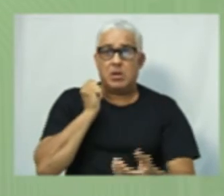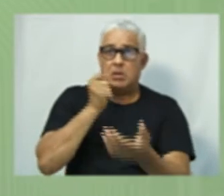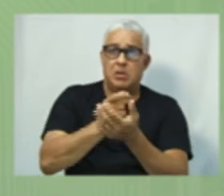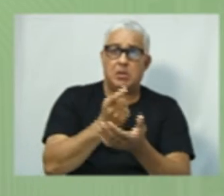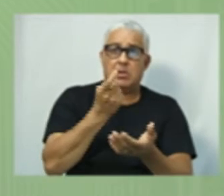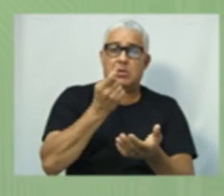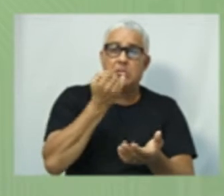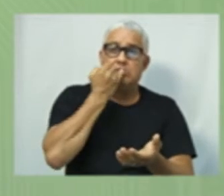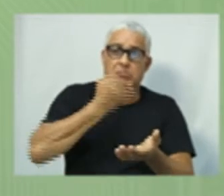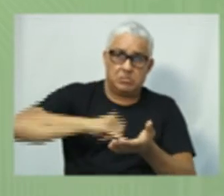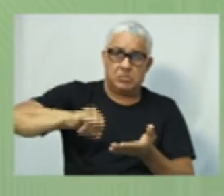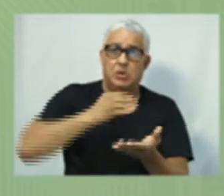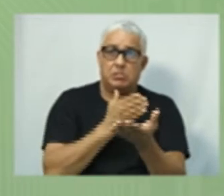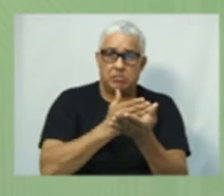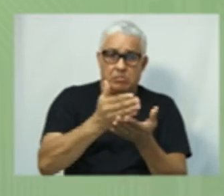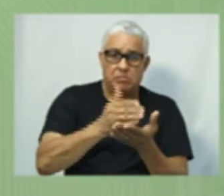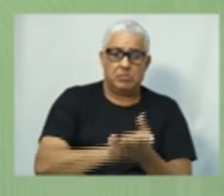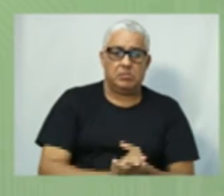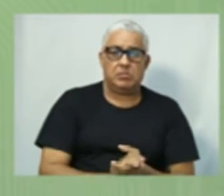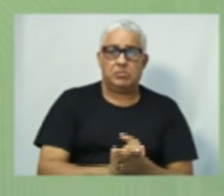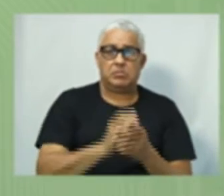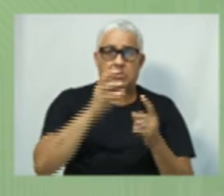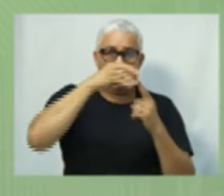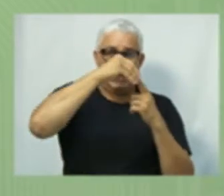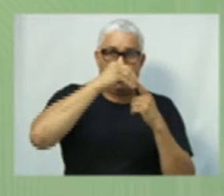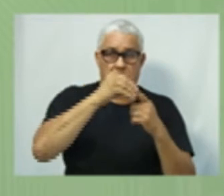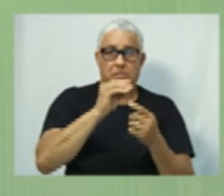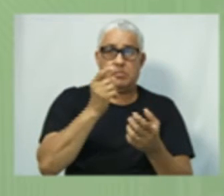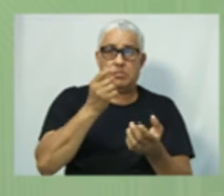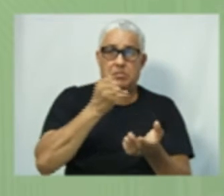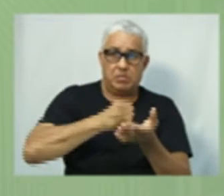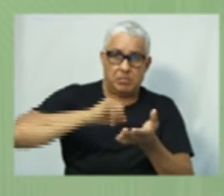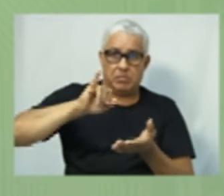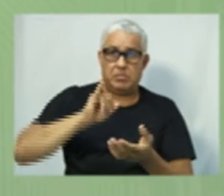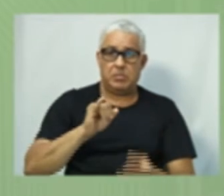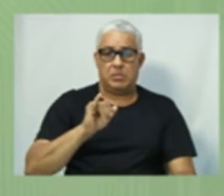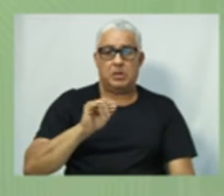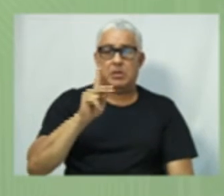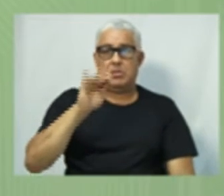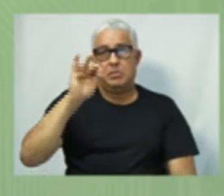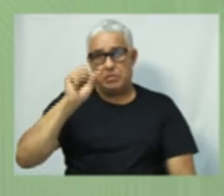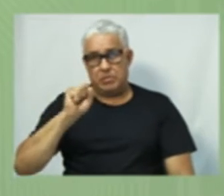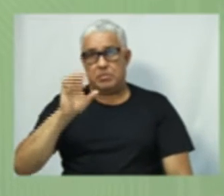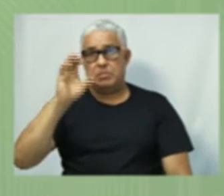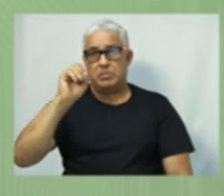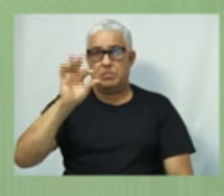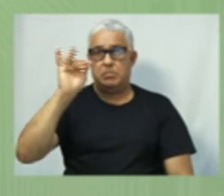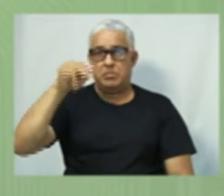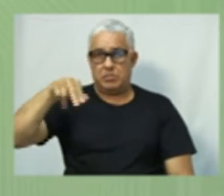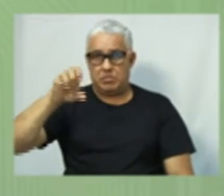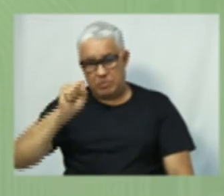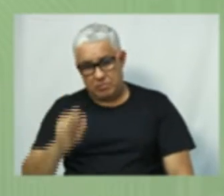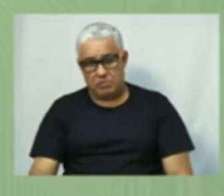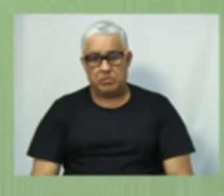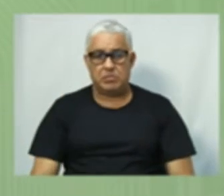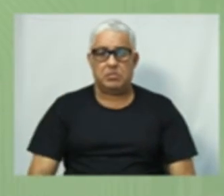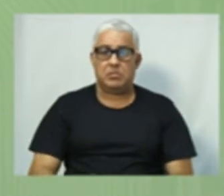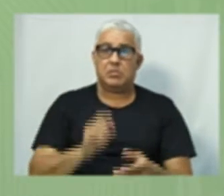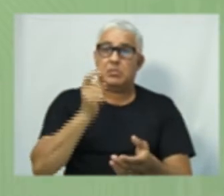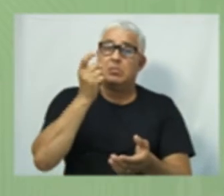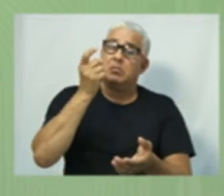imposto. Começaremos pelos principais impostos: PIS, COFINS, Imposto de